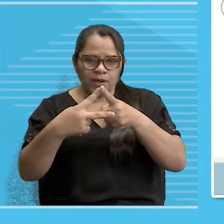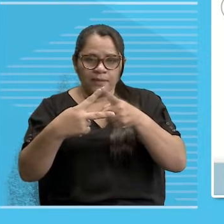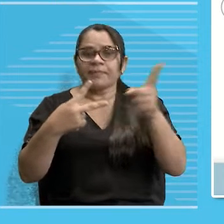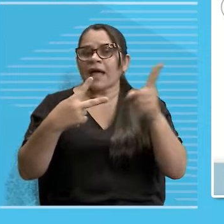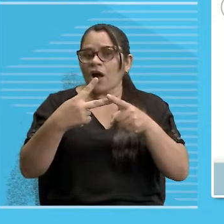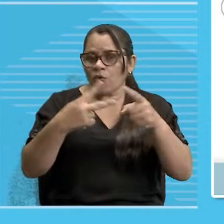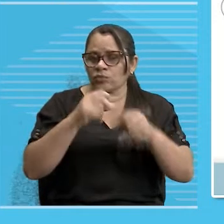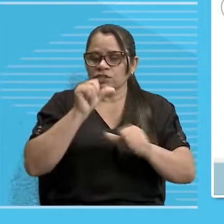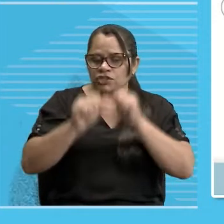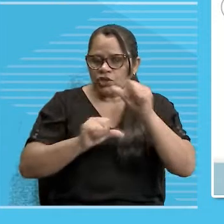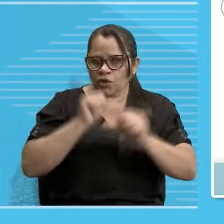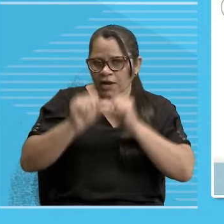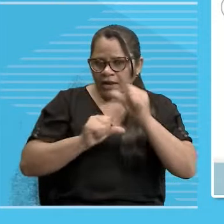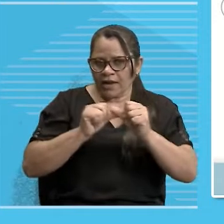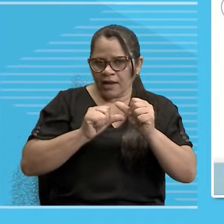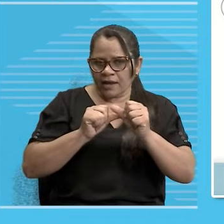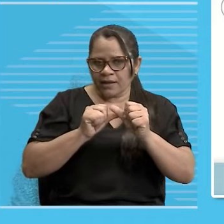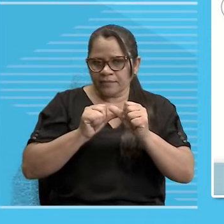outra escala,